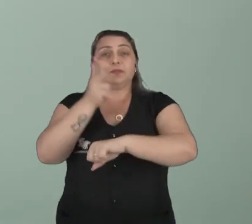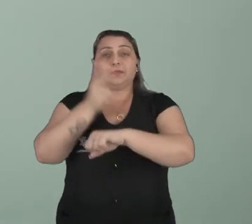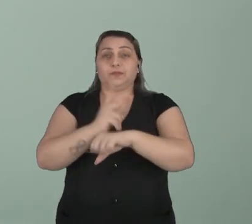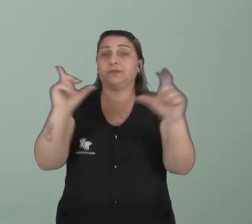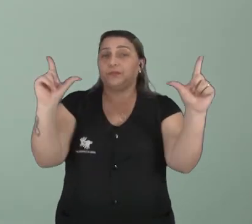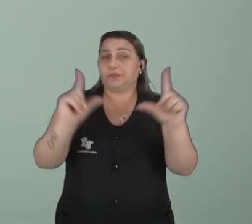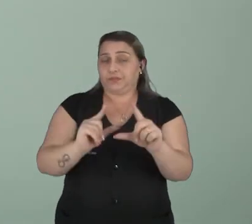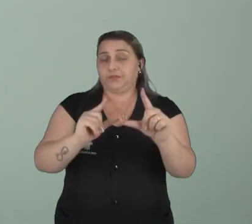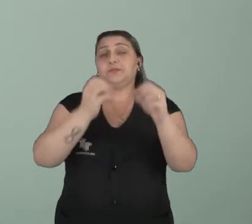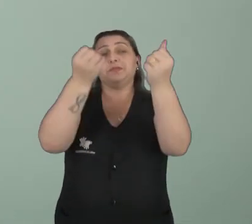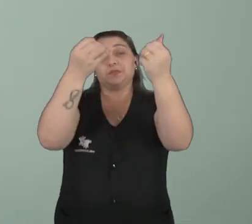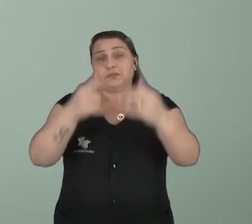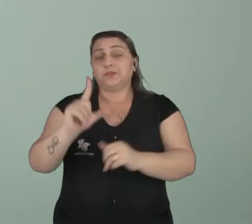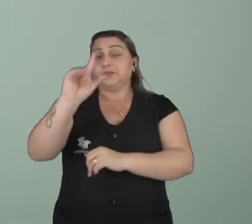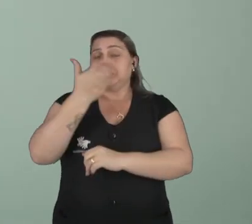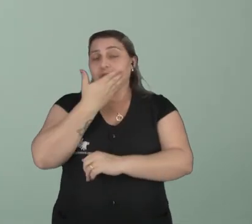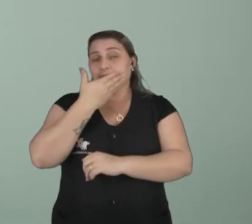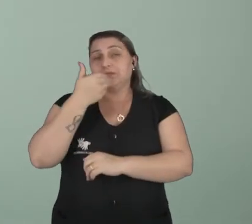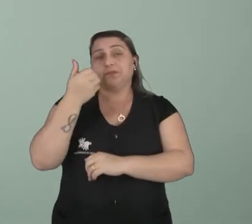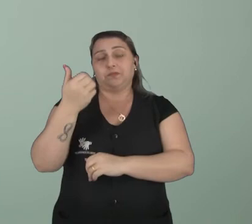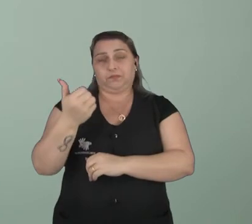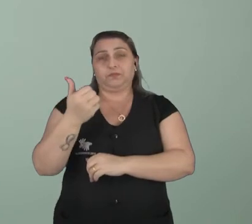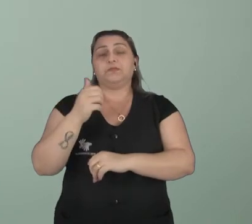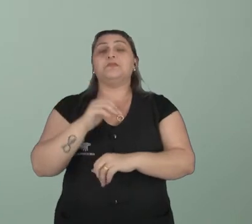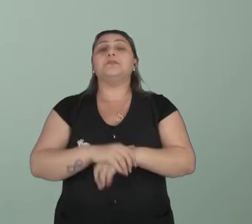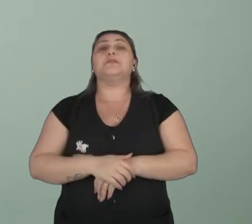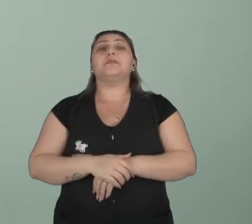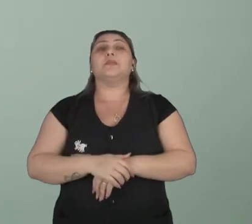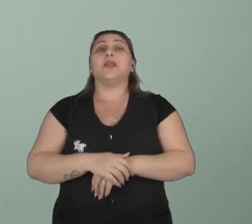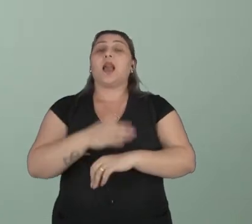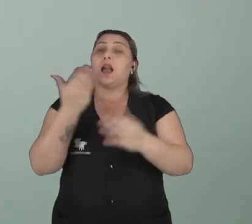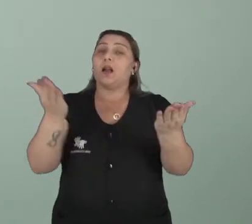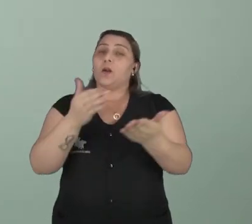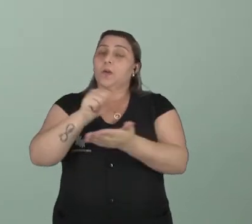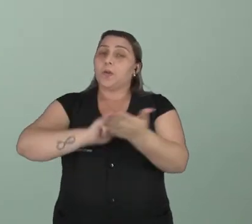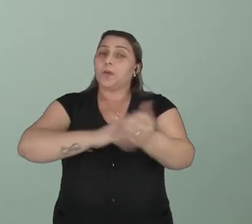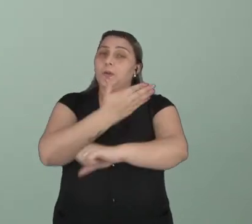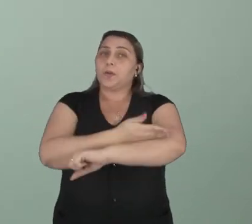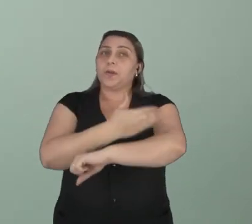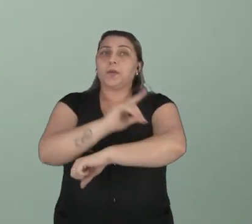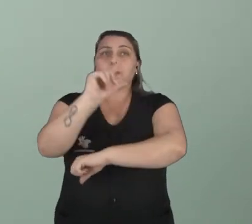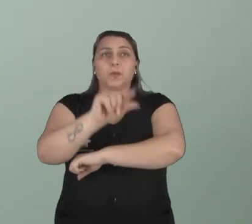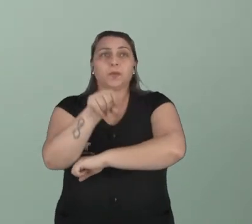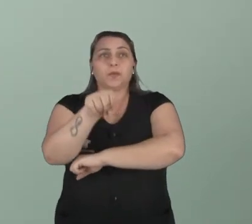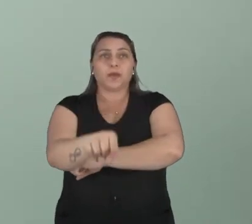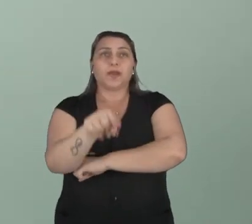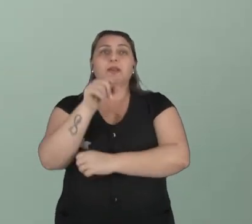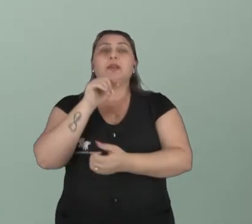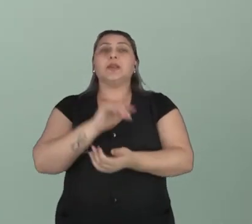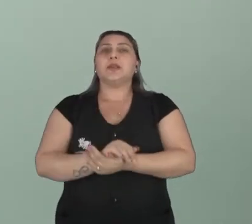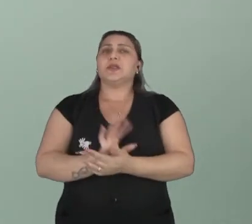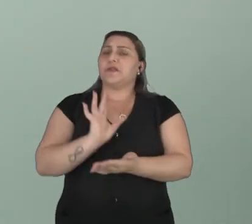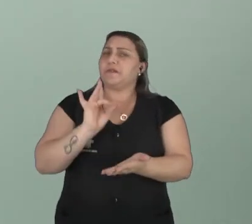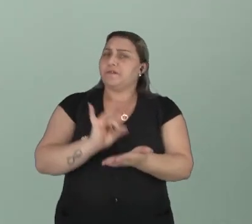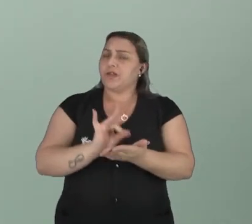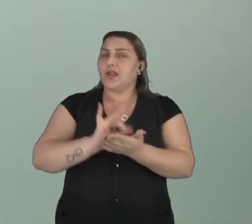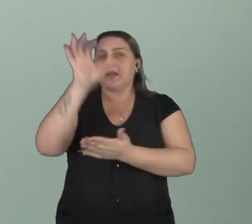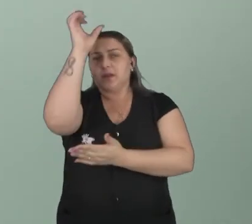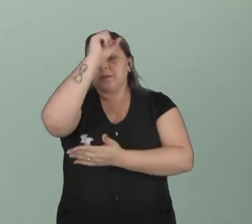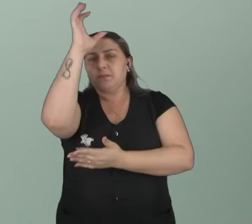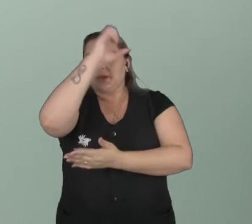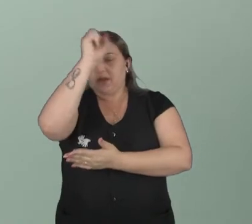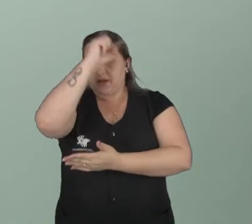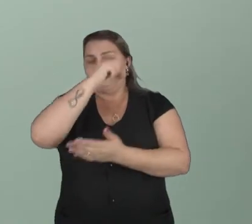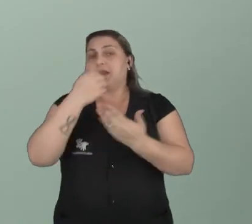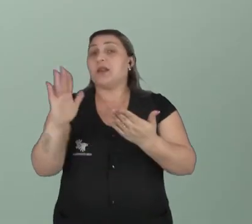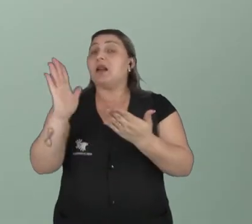videozinho, né? Que ele explicou um pouco melhor sobre o atletismo e a gente vai exercitar um pouquinho agora, né? Para ver se vocês realmente aprenderam,